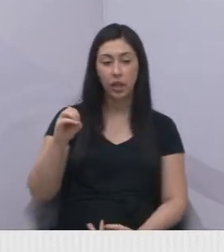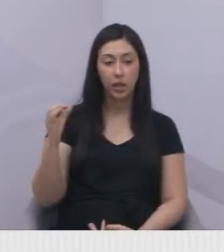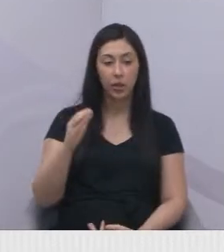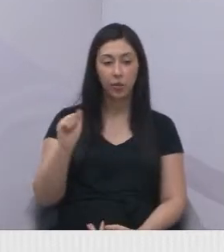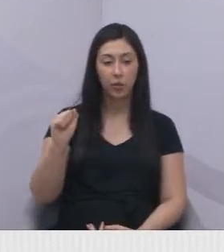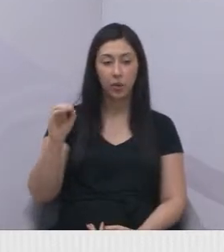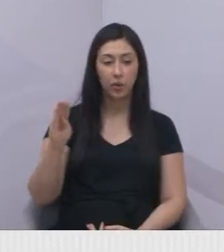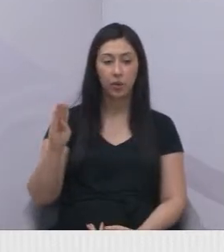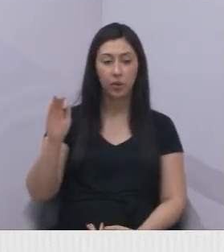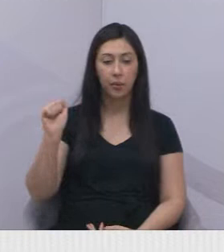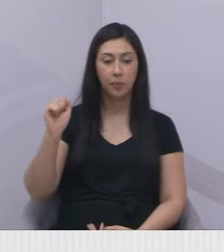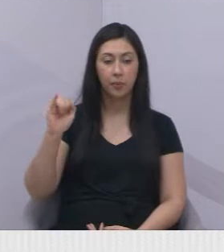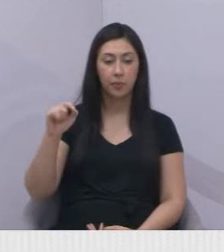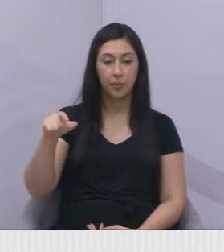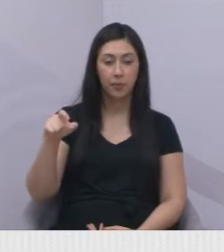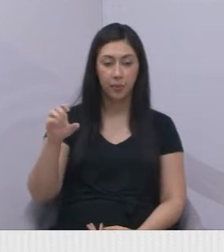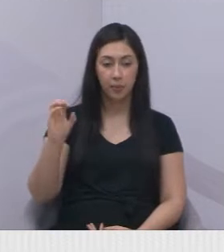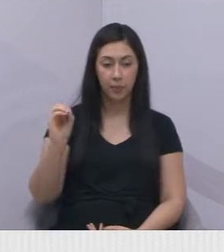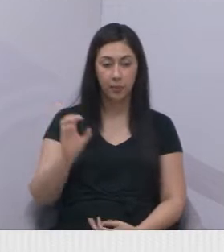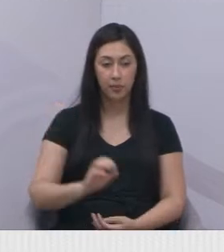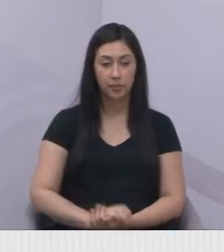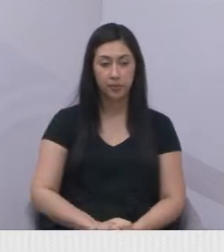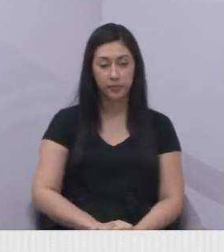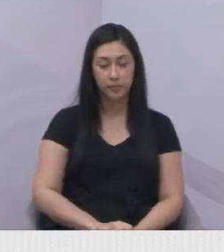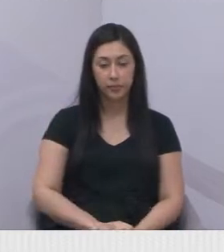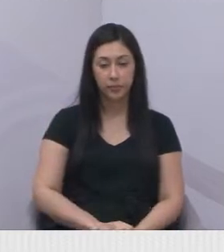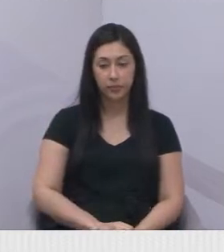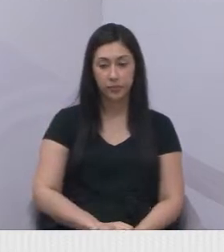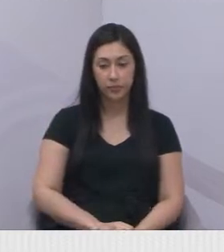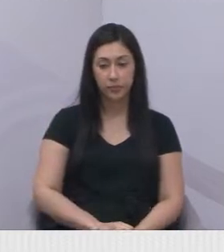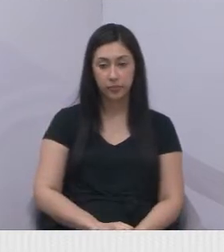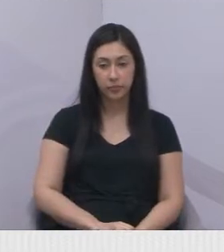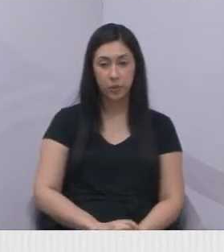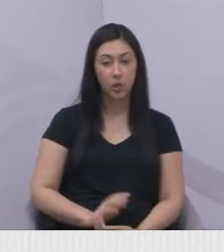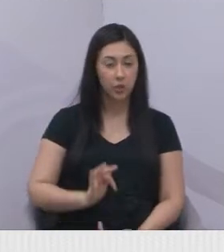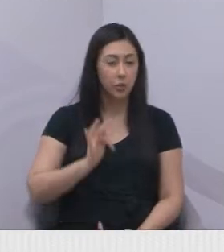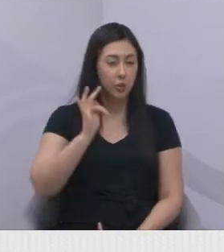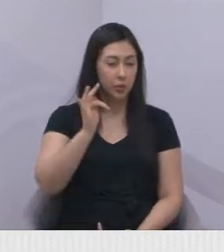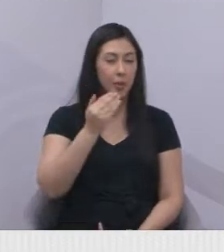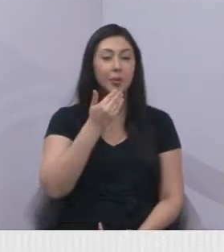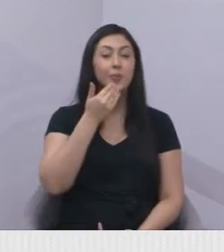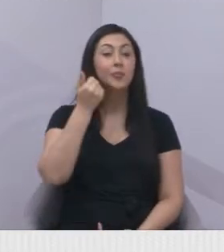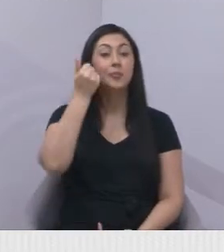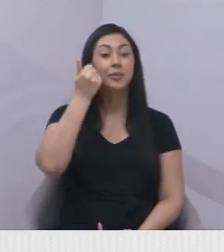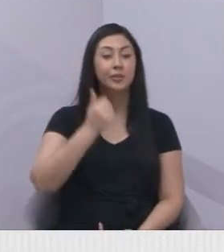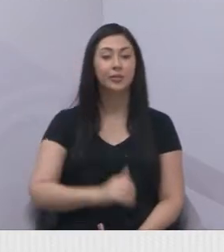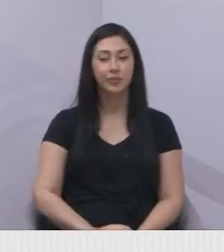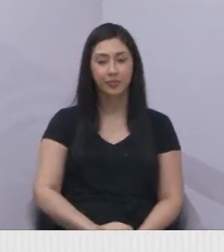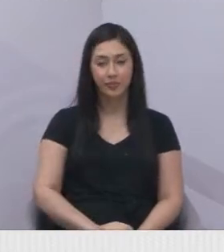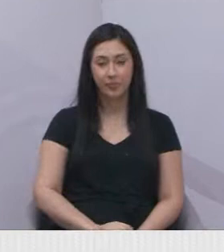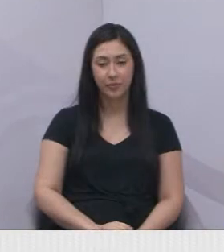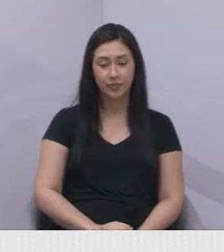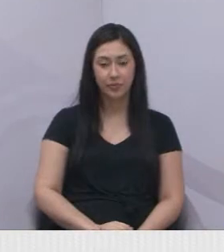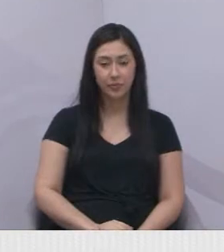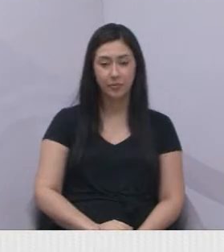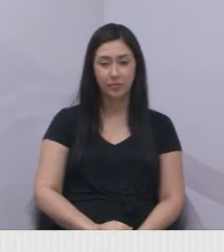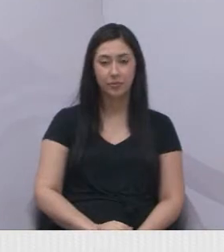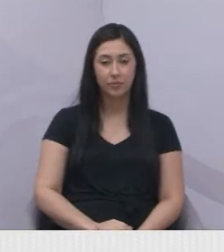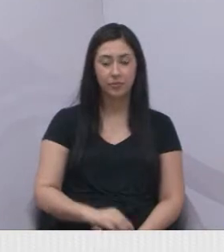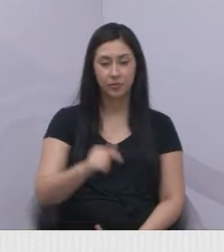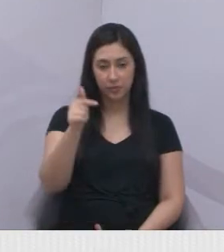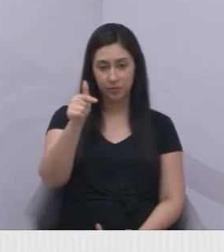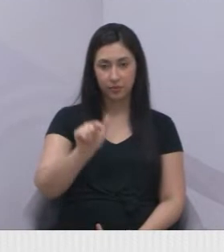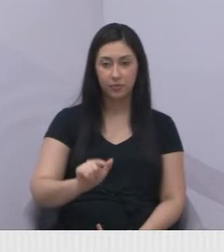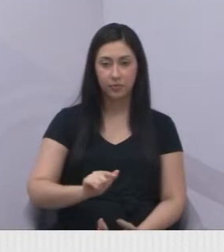lá, graças a Deus. Daqui a gente desafoga o centro da cidade. A foto 11, fazendo um